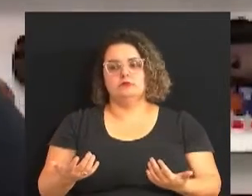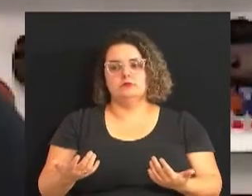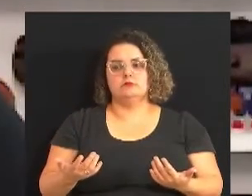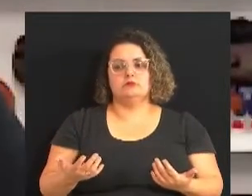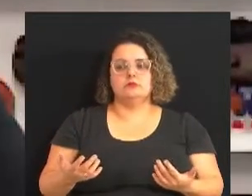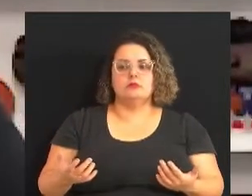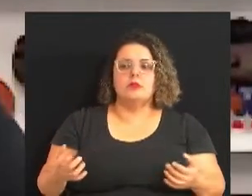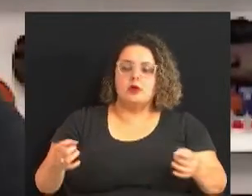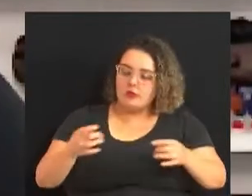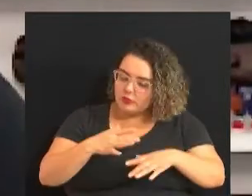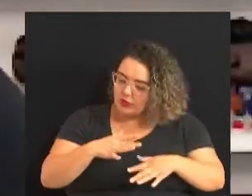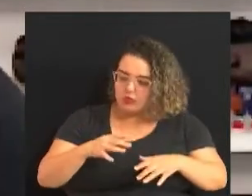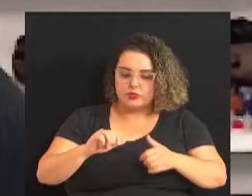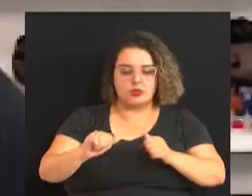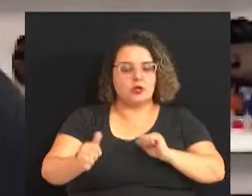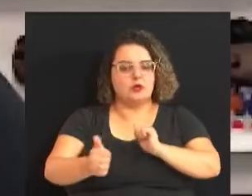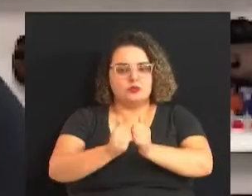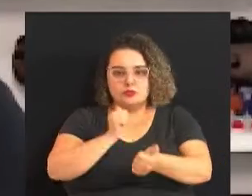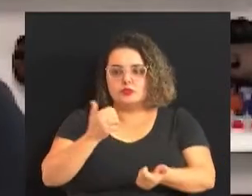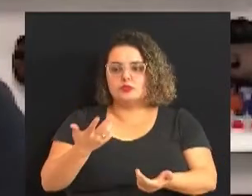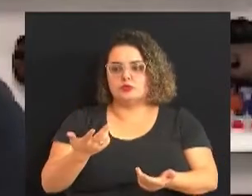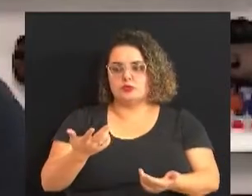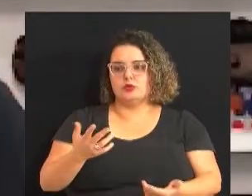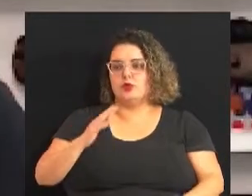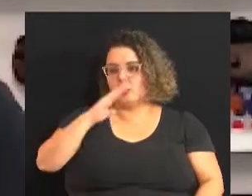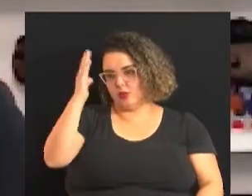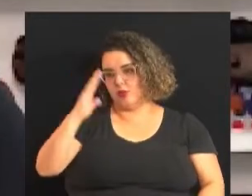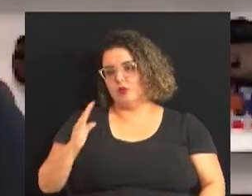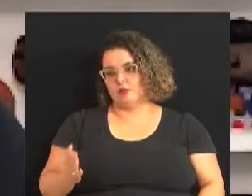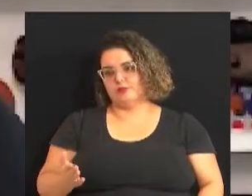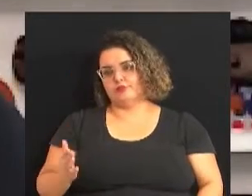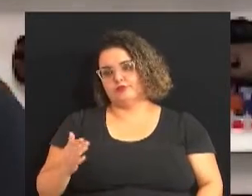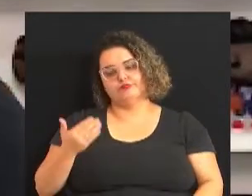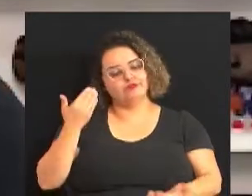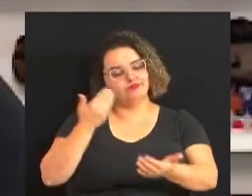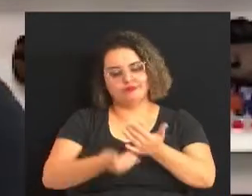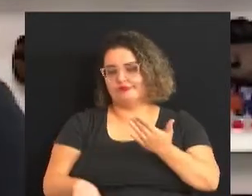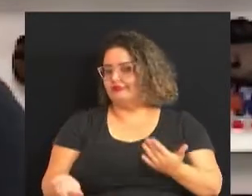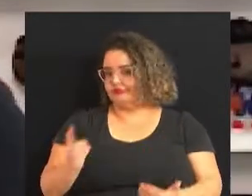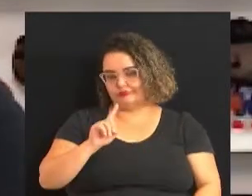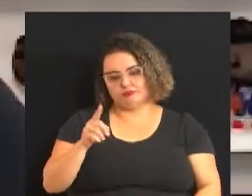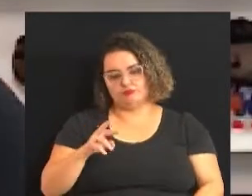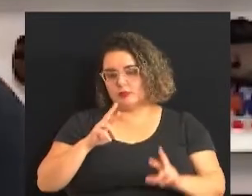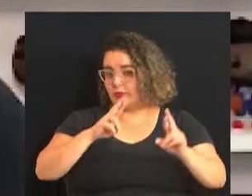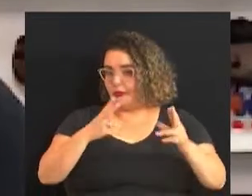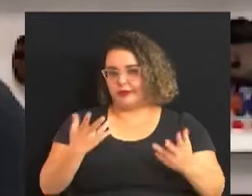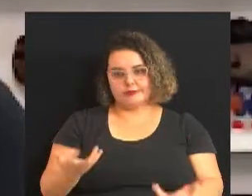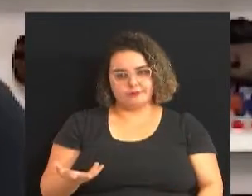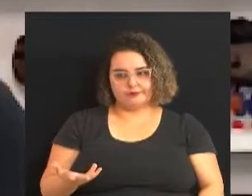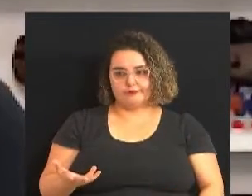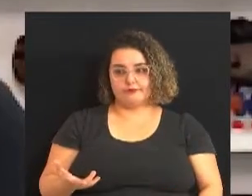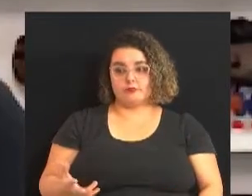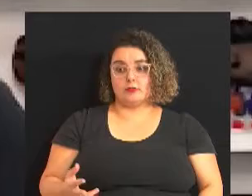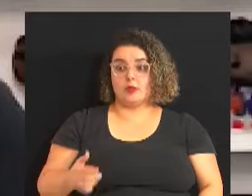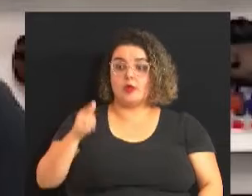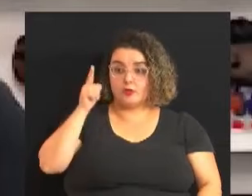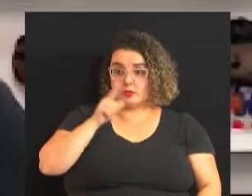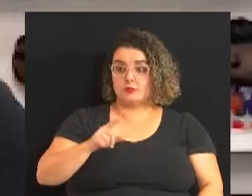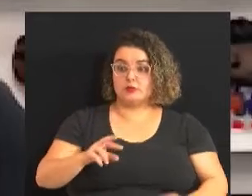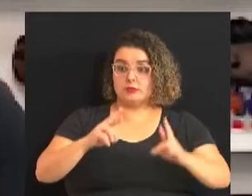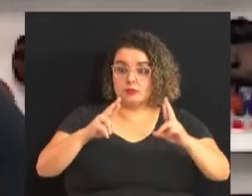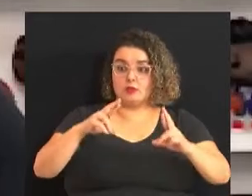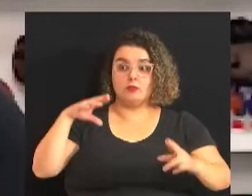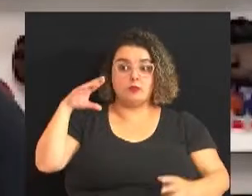fechar realmente o jogo, que acabou levando o Brasil a uma derrota inesperada. E tomara que a gente possa consertar o mais